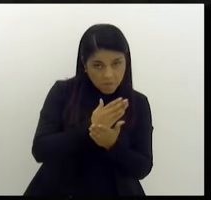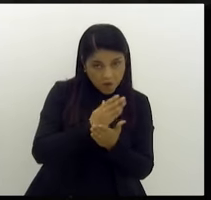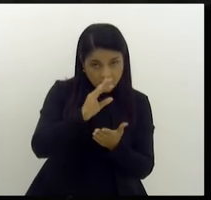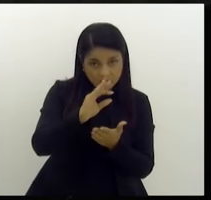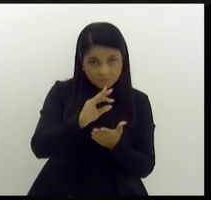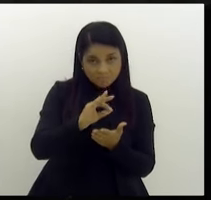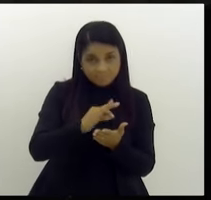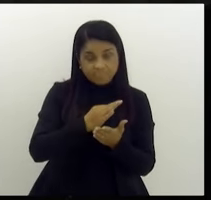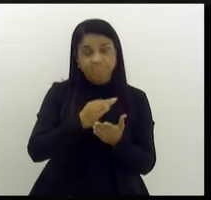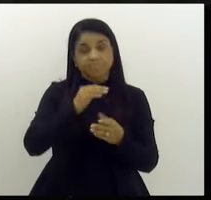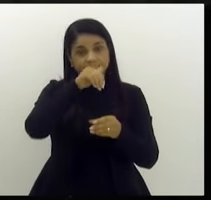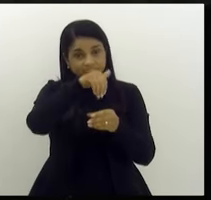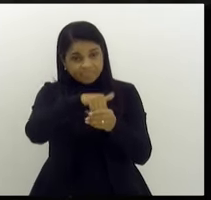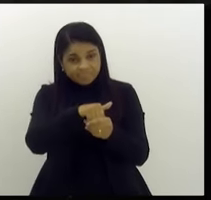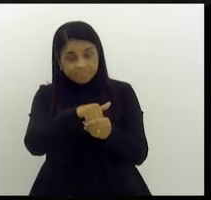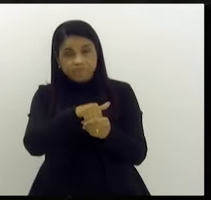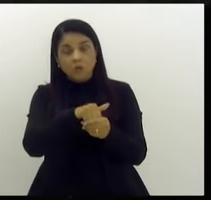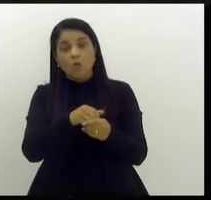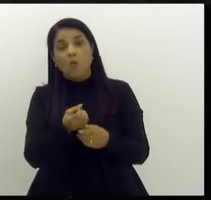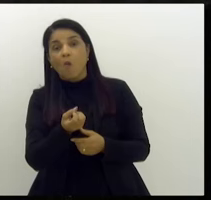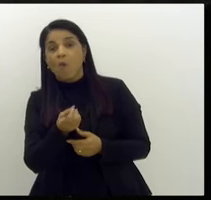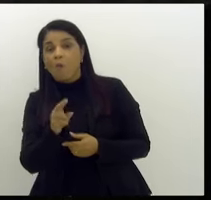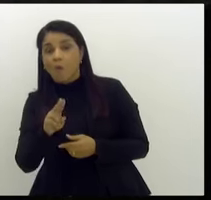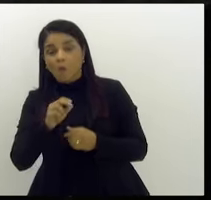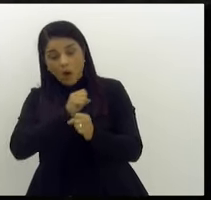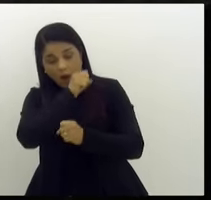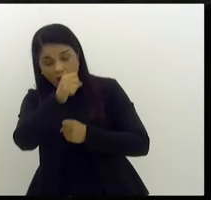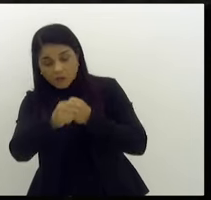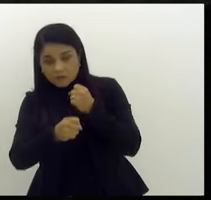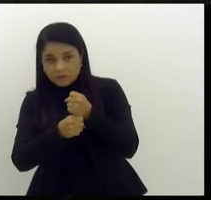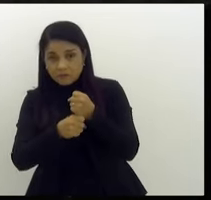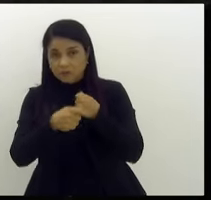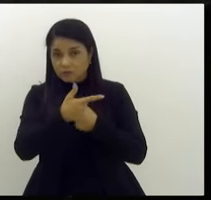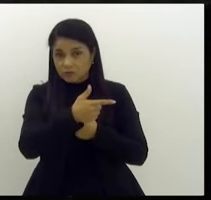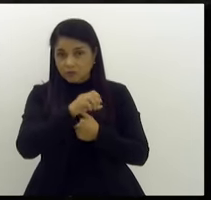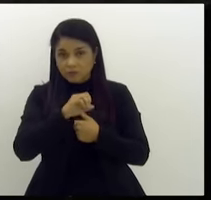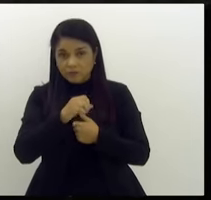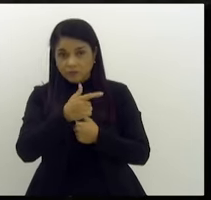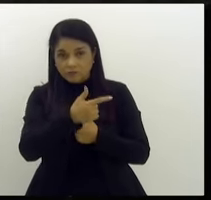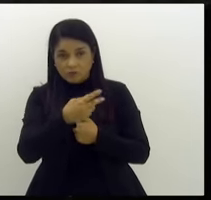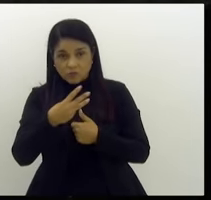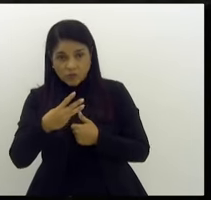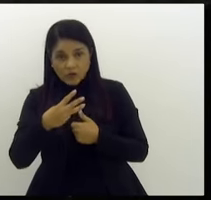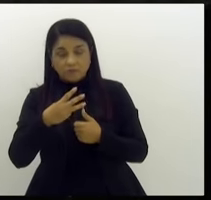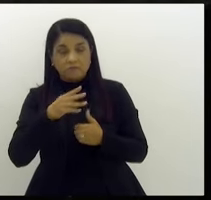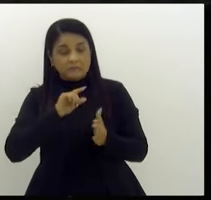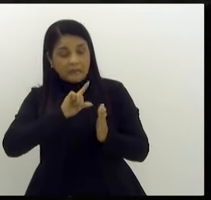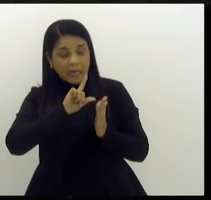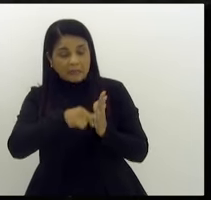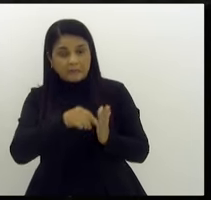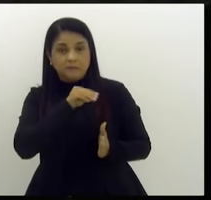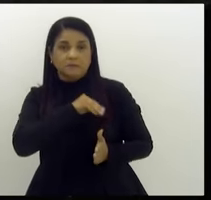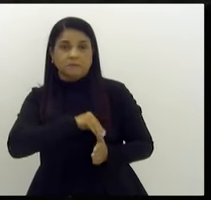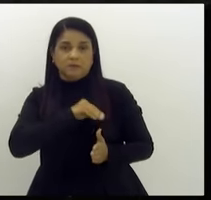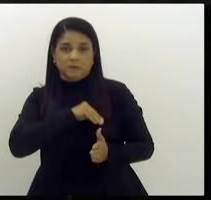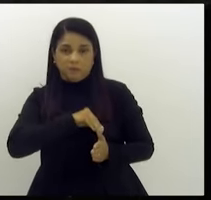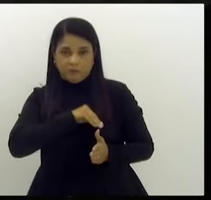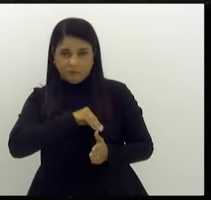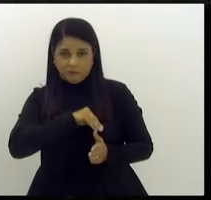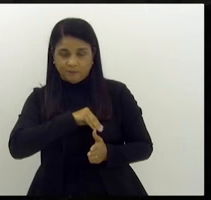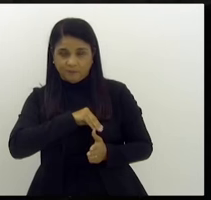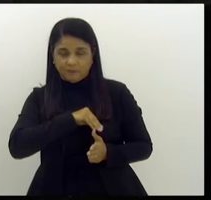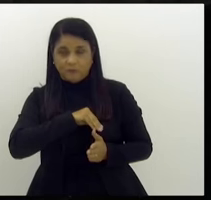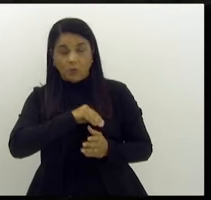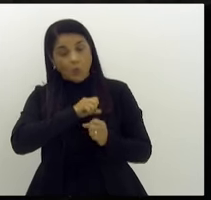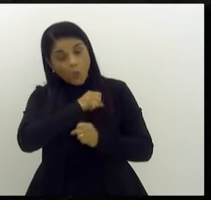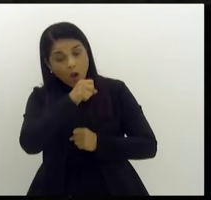na sua integralidade ou teremos no ano que vem o pagamento de servidores comprometidos ou ter temos no